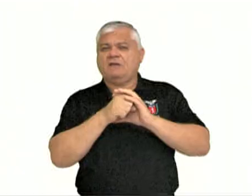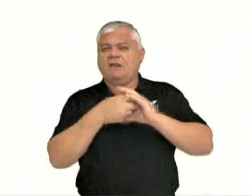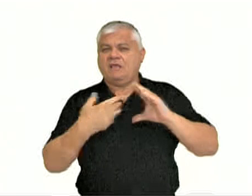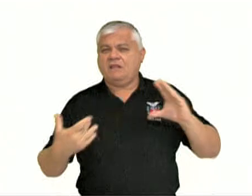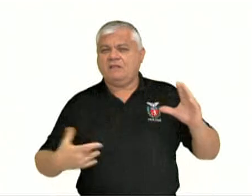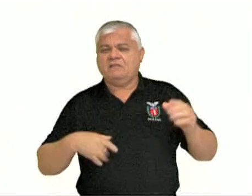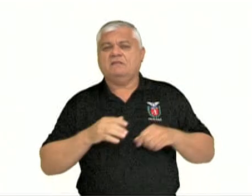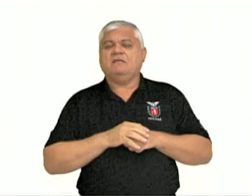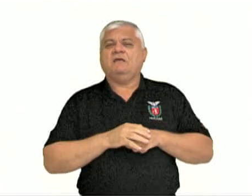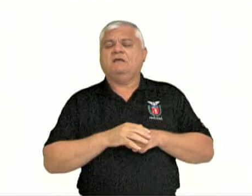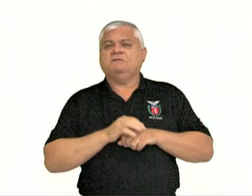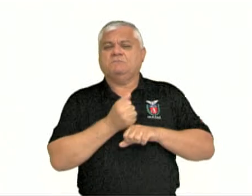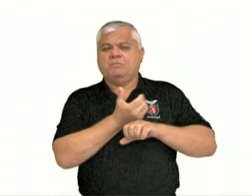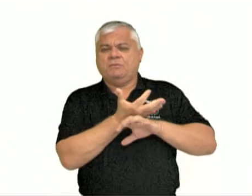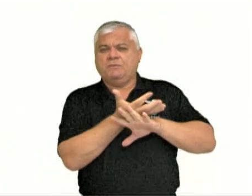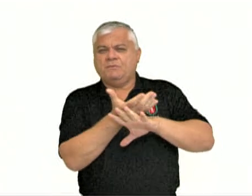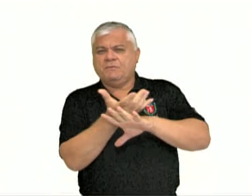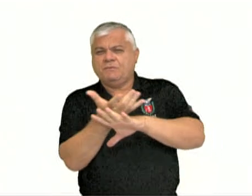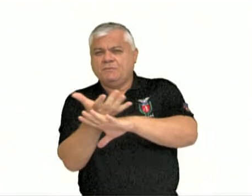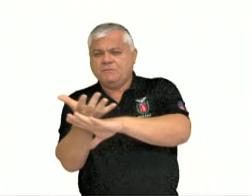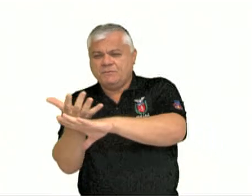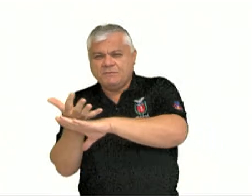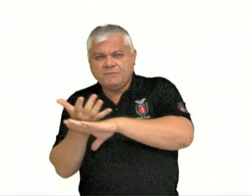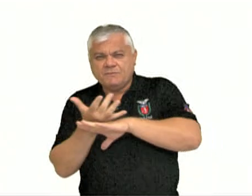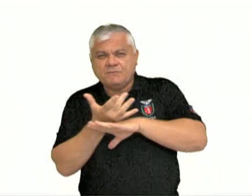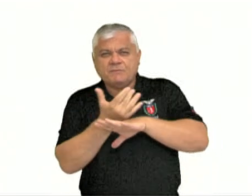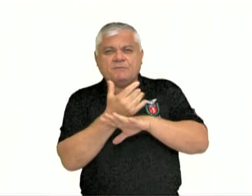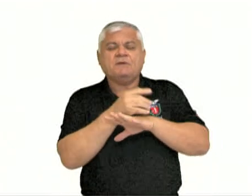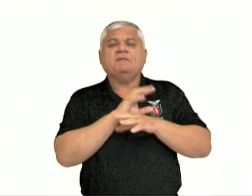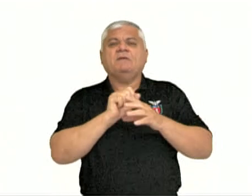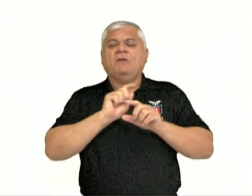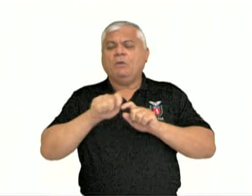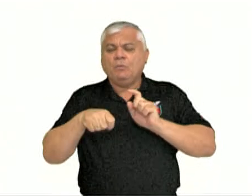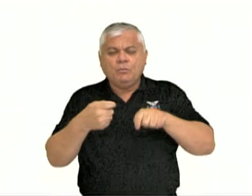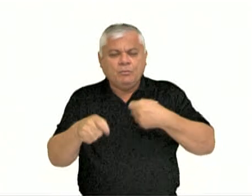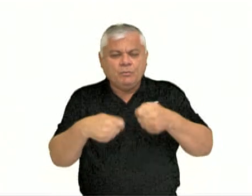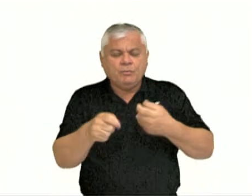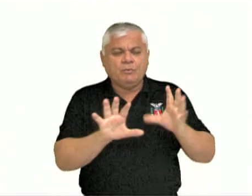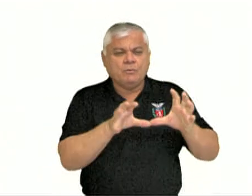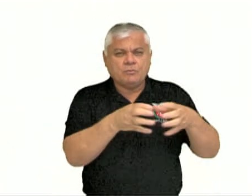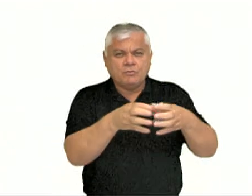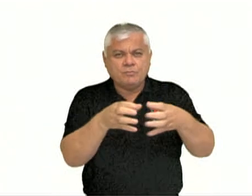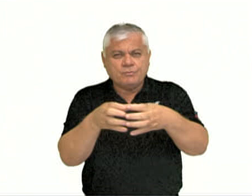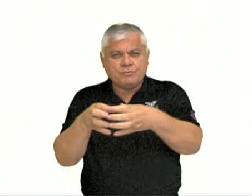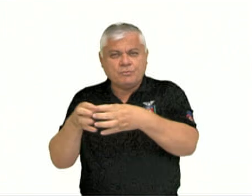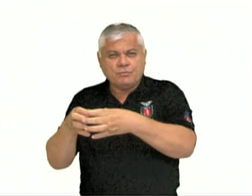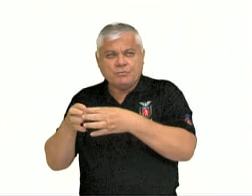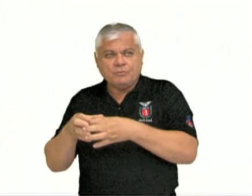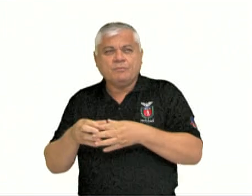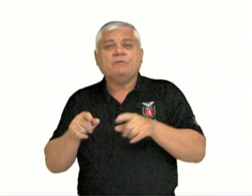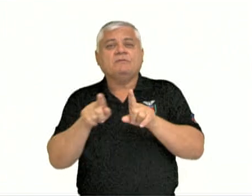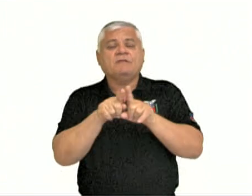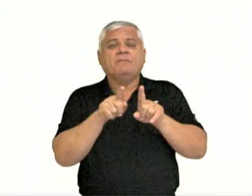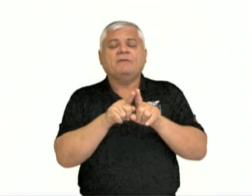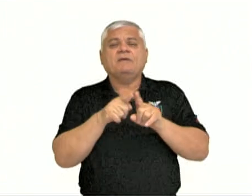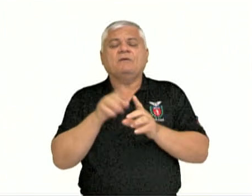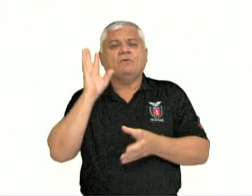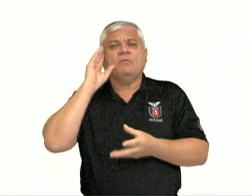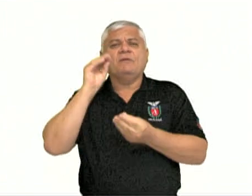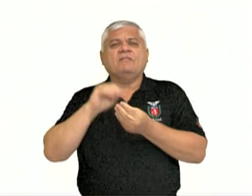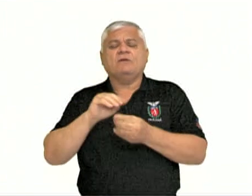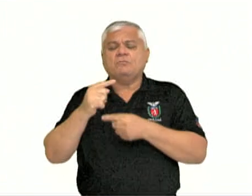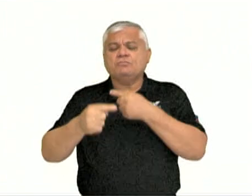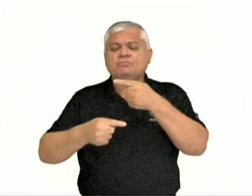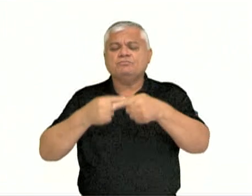das briófitas e entender os critérios de classificação desse grupo de plantas, bem como compreender o ciclo de